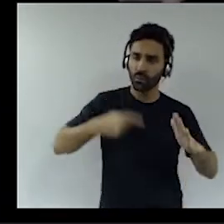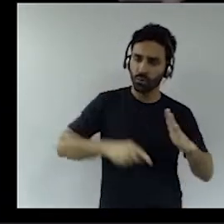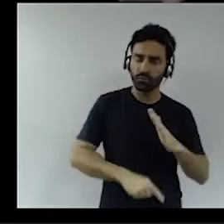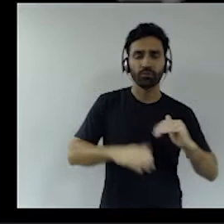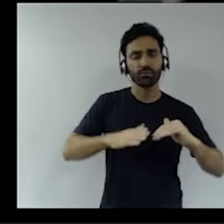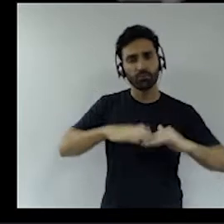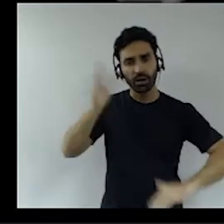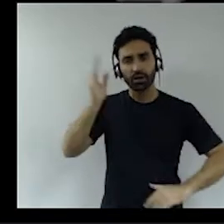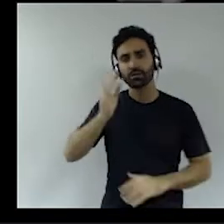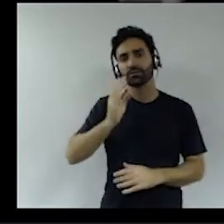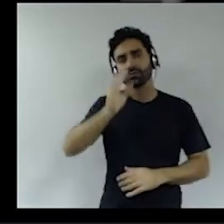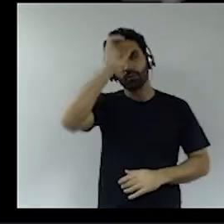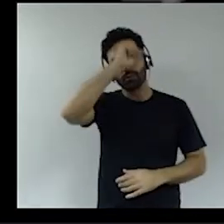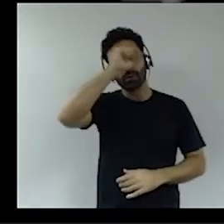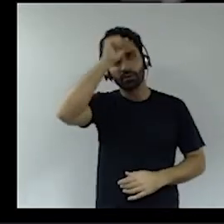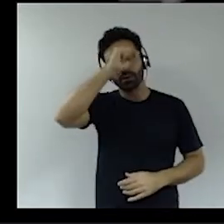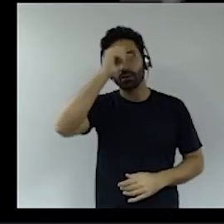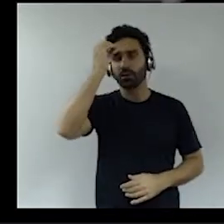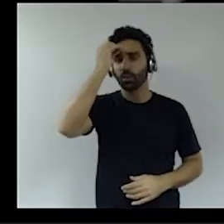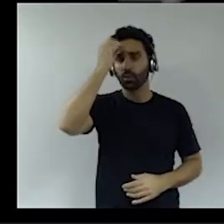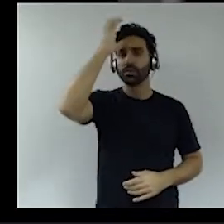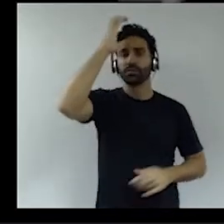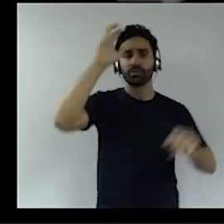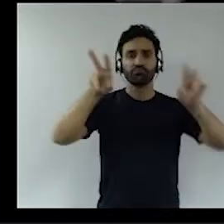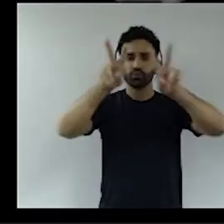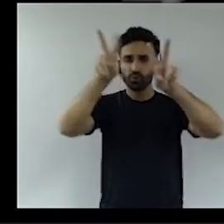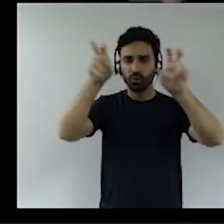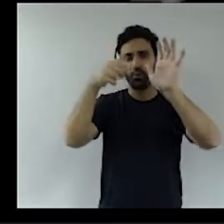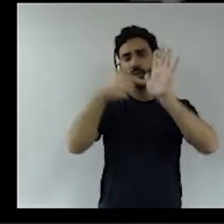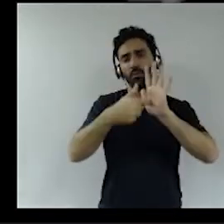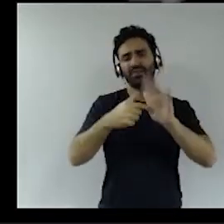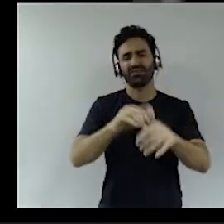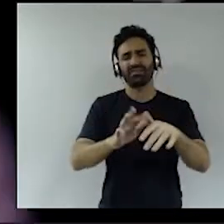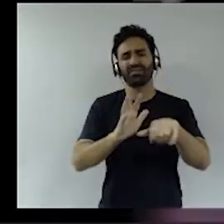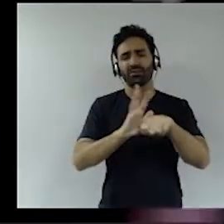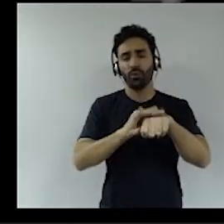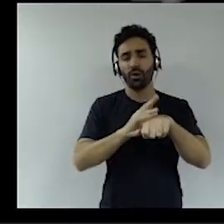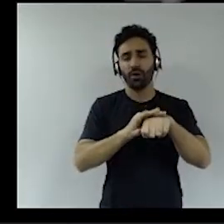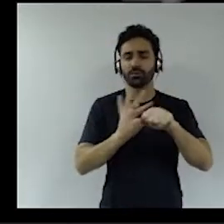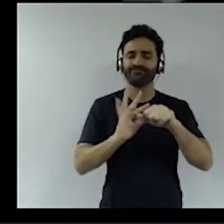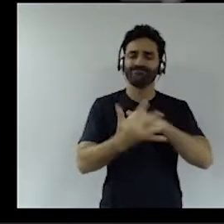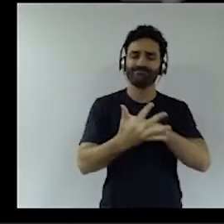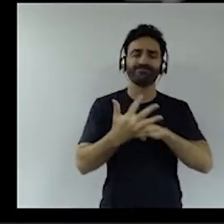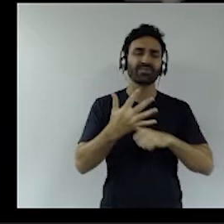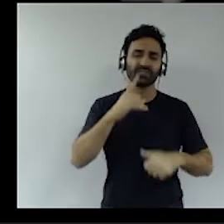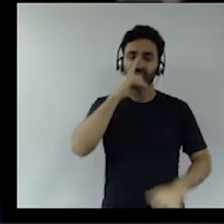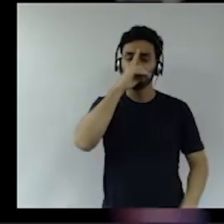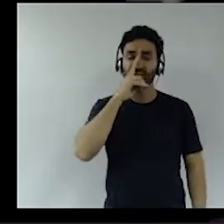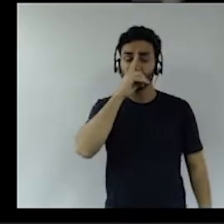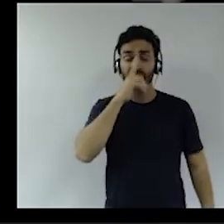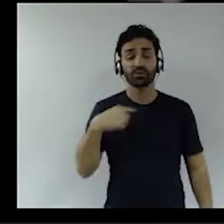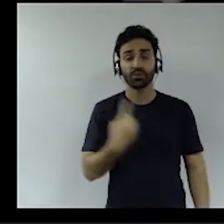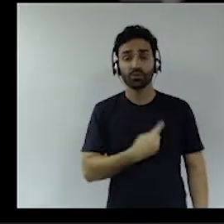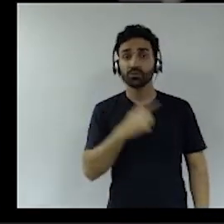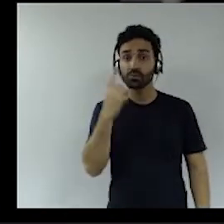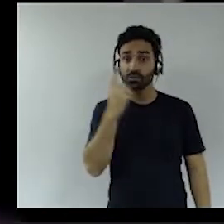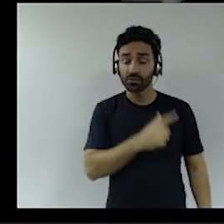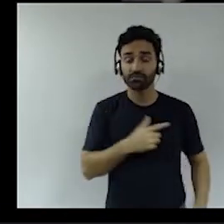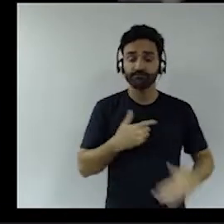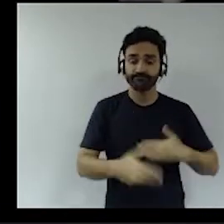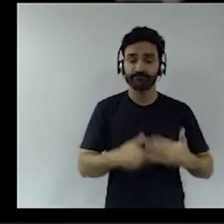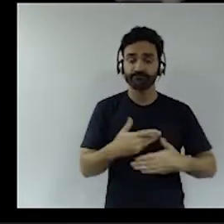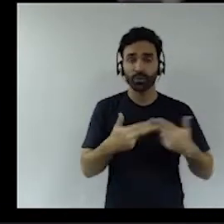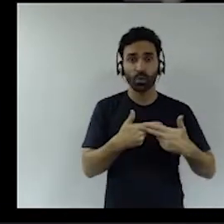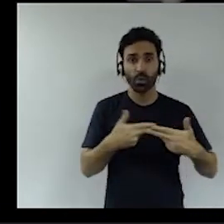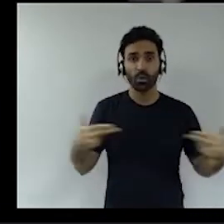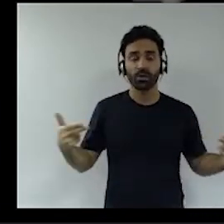conhecimento a respeito dessa doença terrível, para podermos adotar medidas que